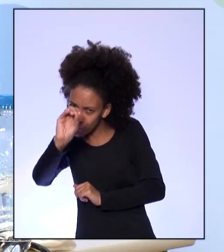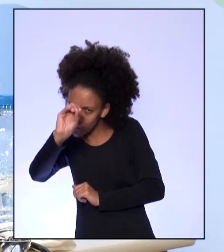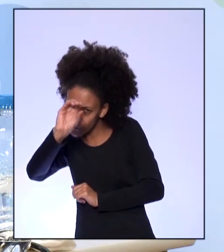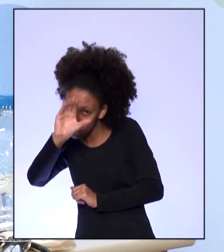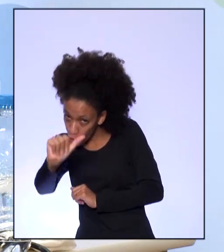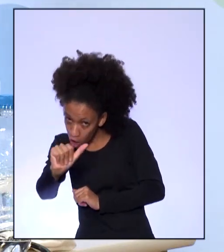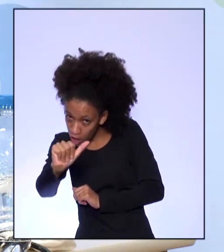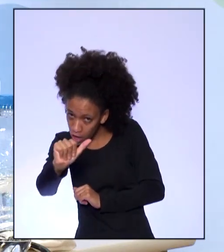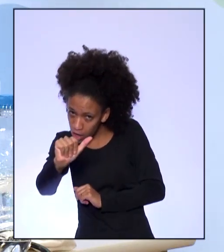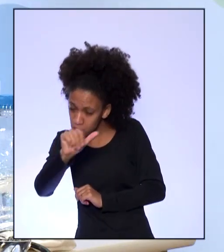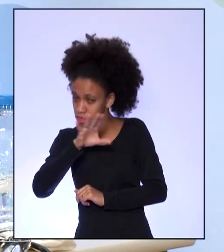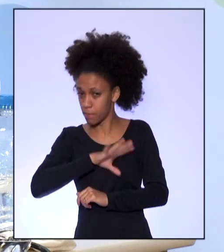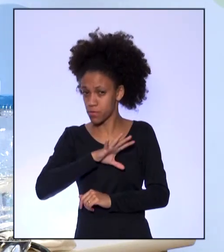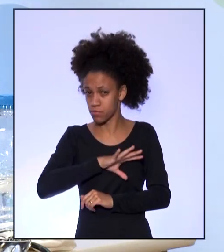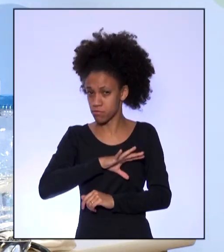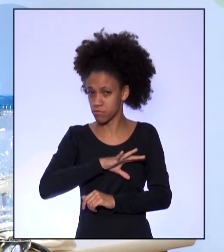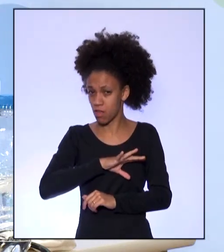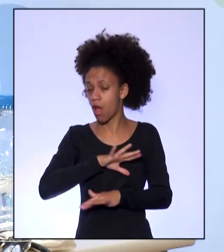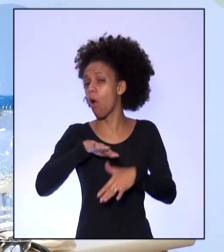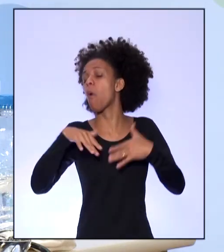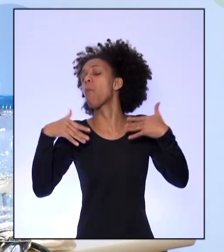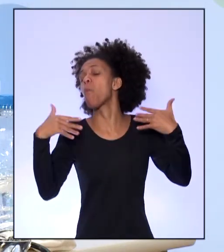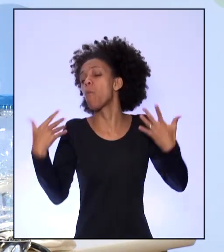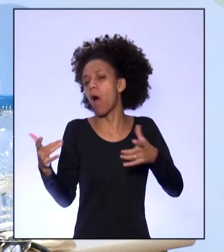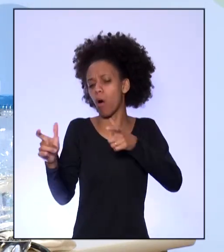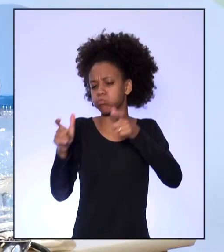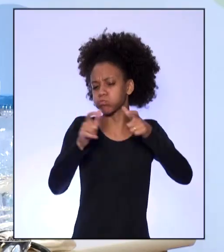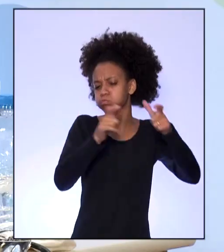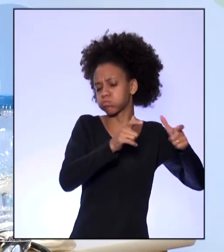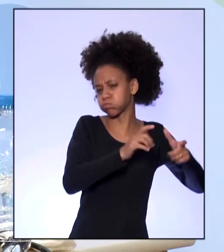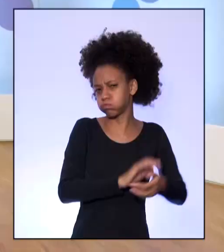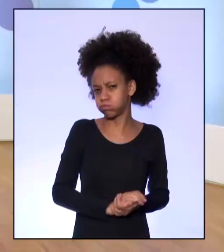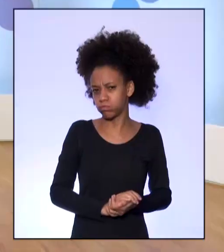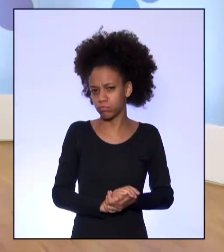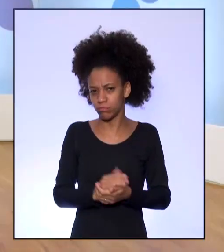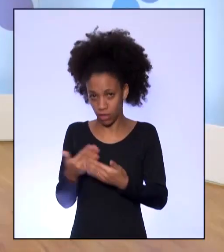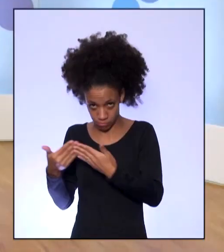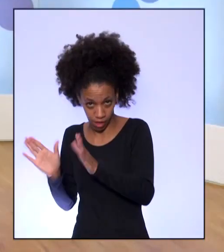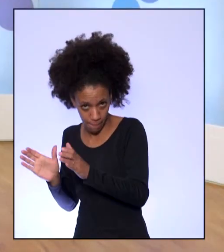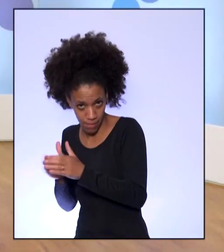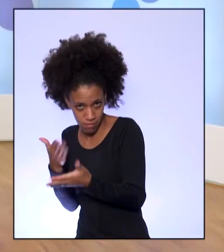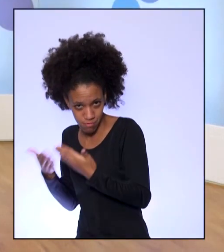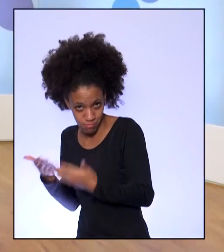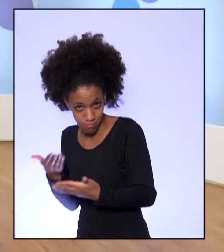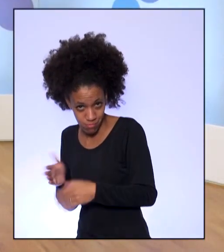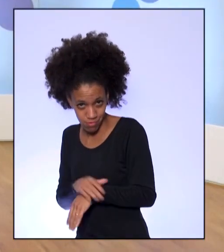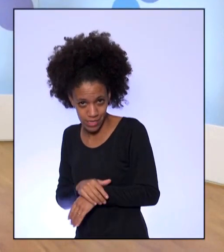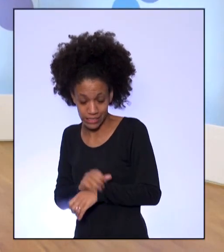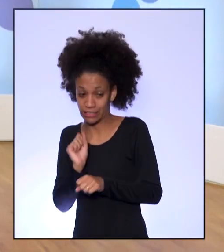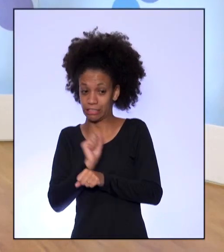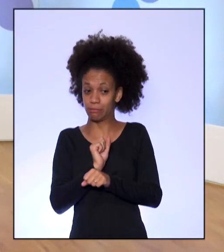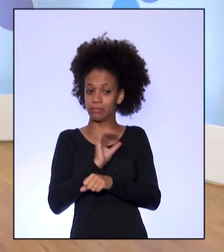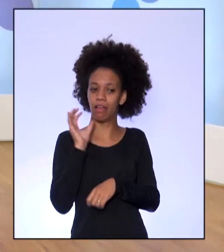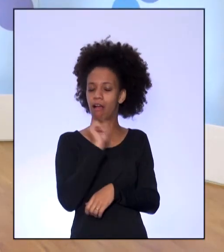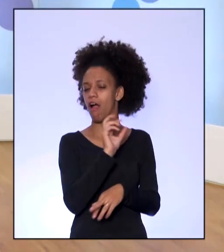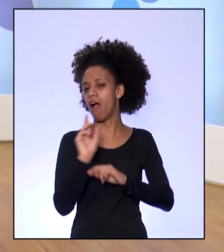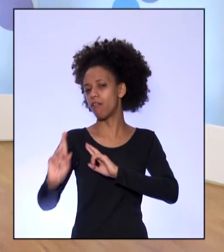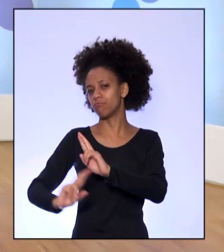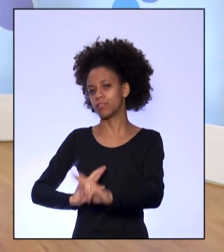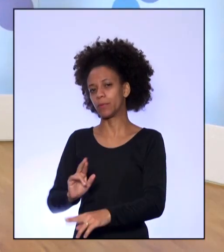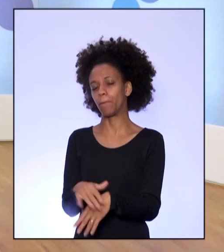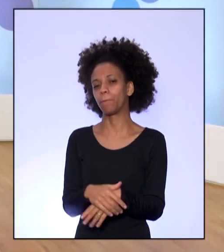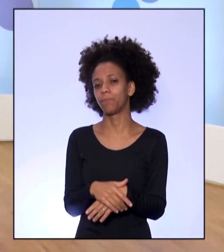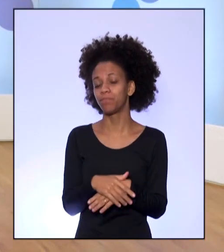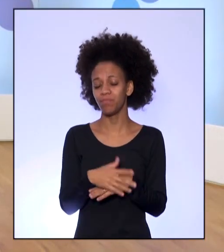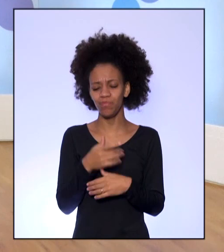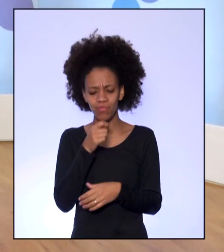portuguesa pertence a qual classe? Estamos aí aberto, professor? Espero que eles respondam rapidinho. O pessoal está participando para responder, ainda